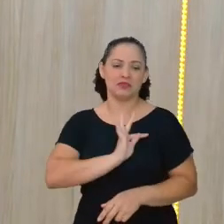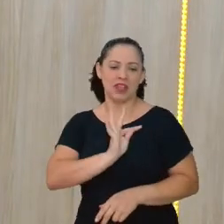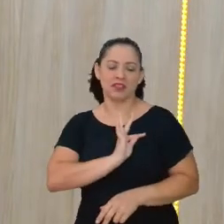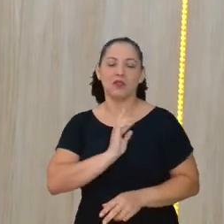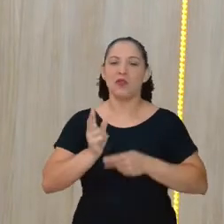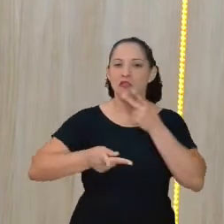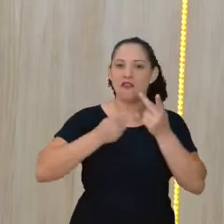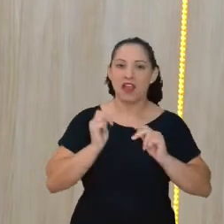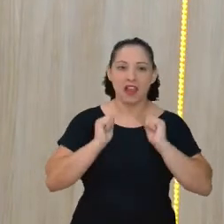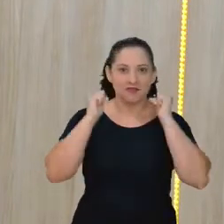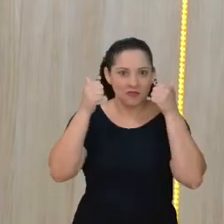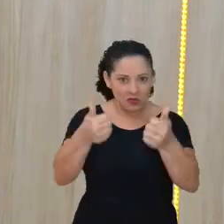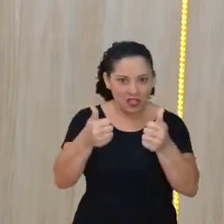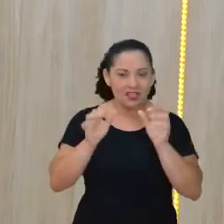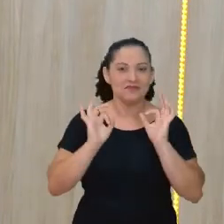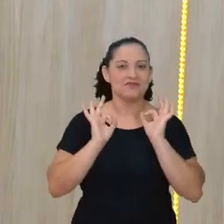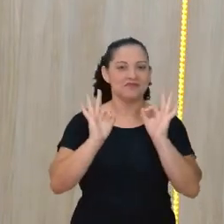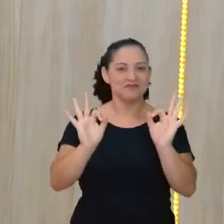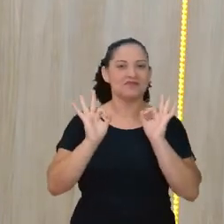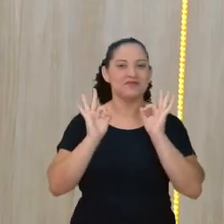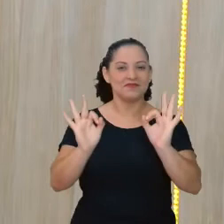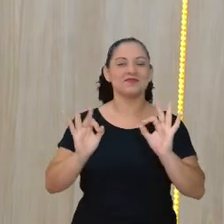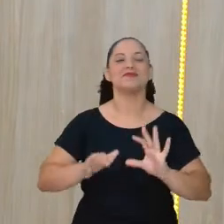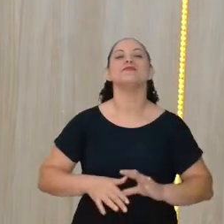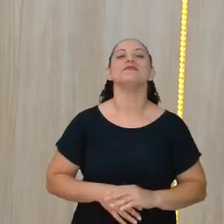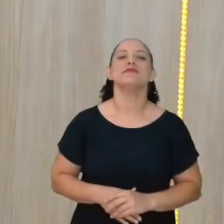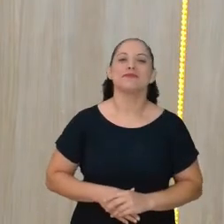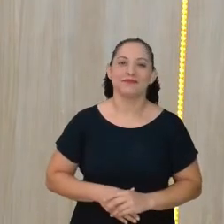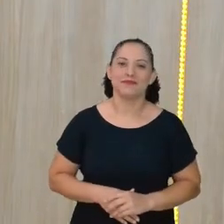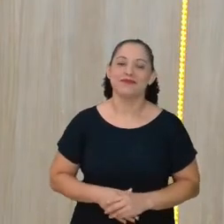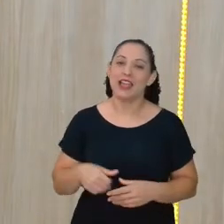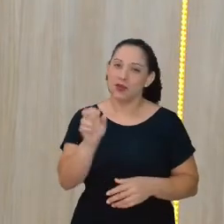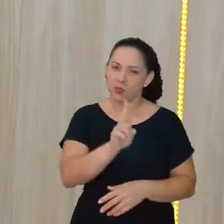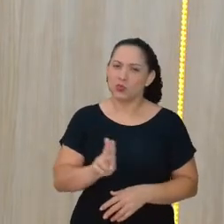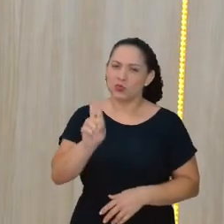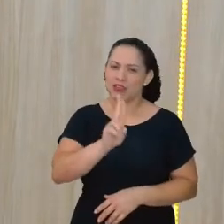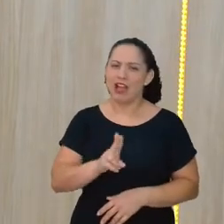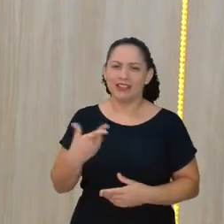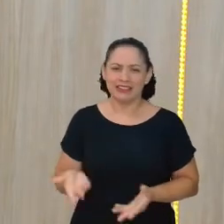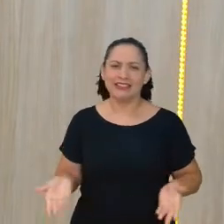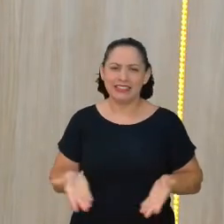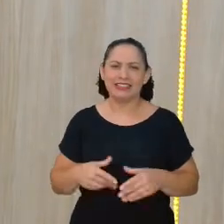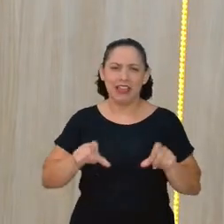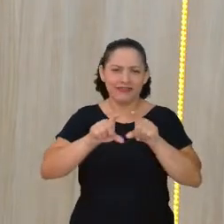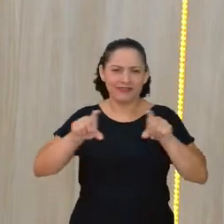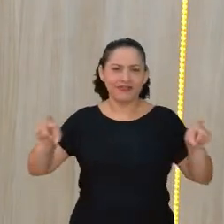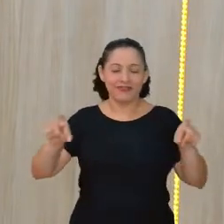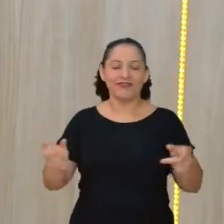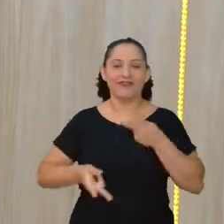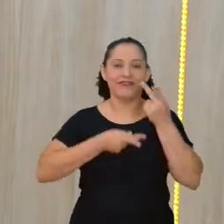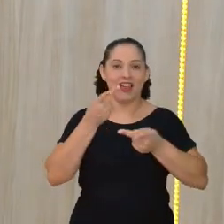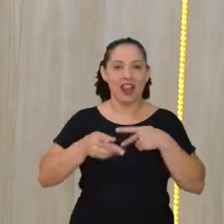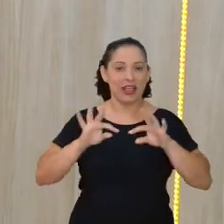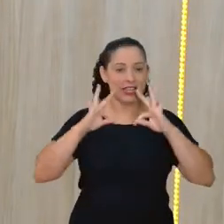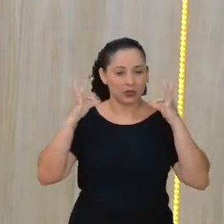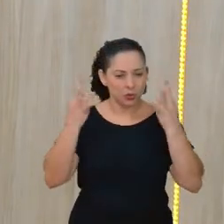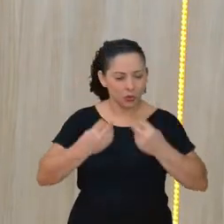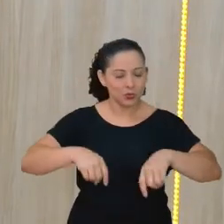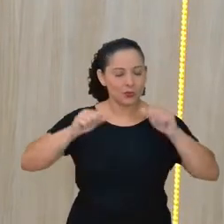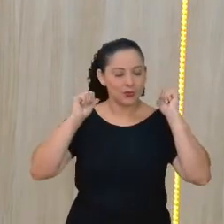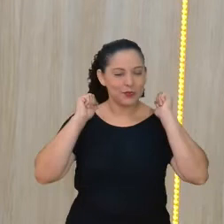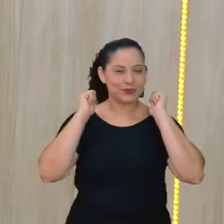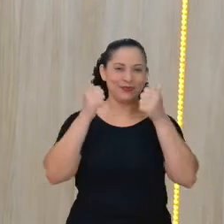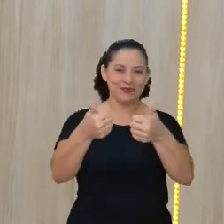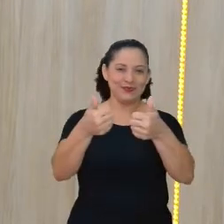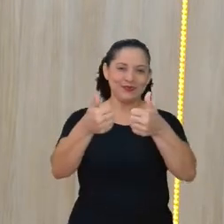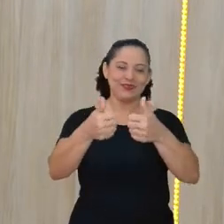tudo, Cleiton? Tudo, Cleiton, gente. É uma expressão que ele usa para dizer que está tudo bem. Porque só está bem se estiver com o